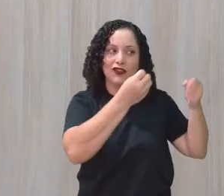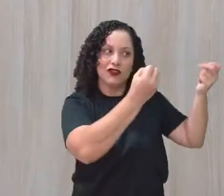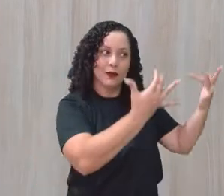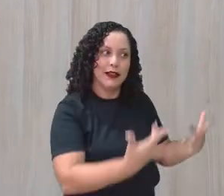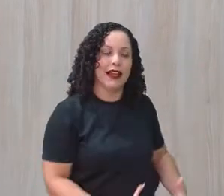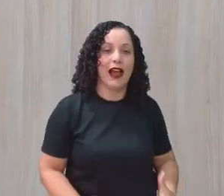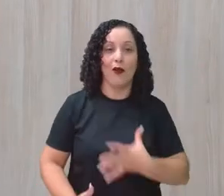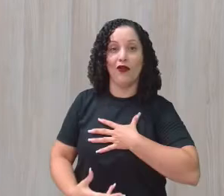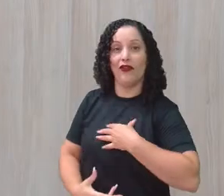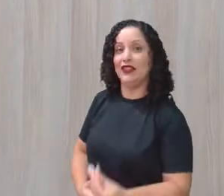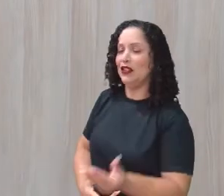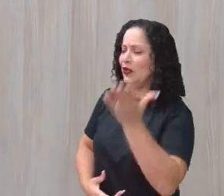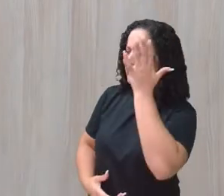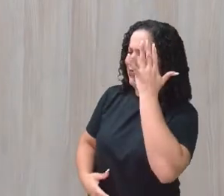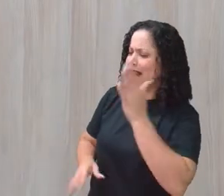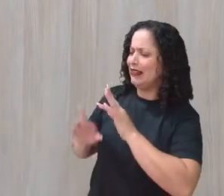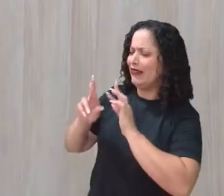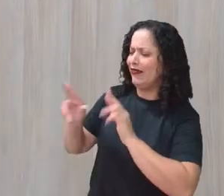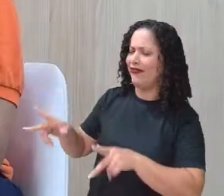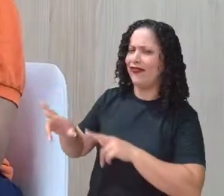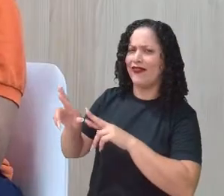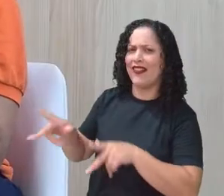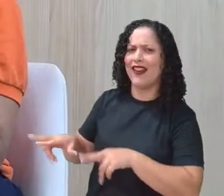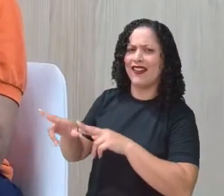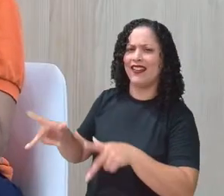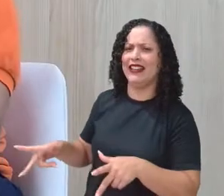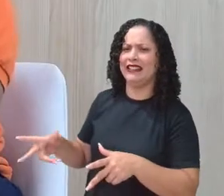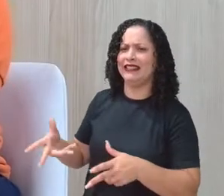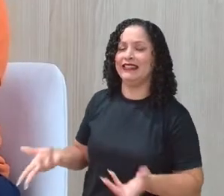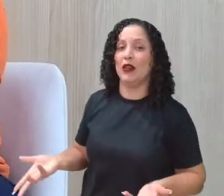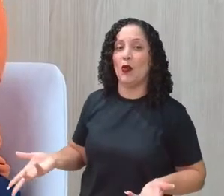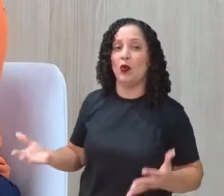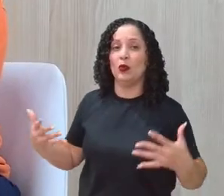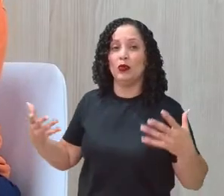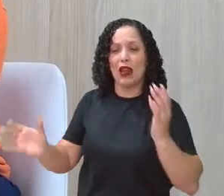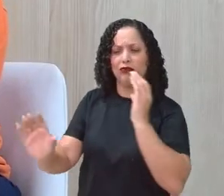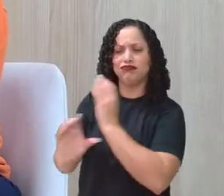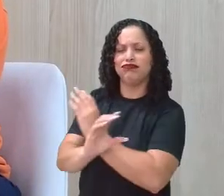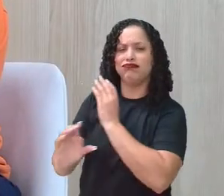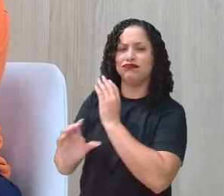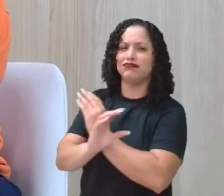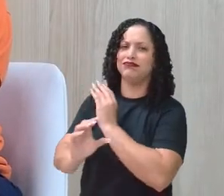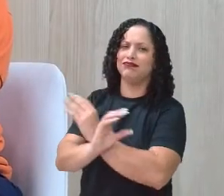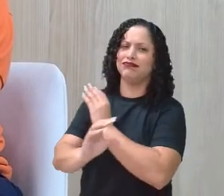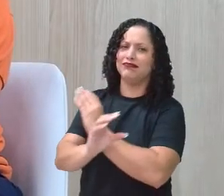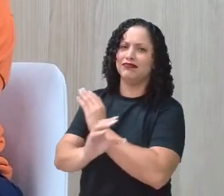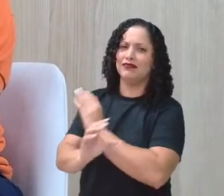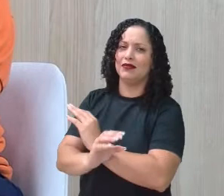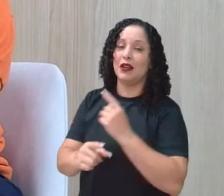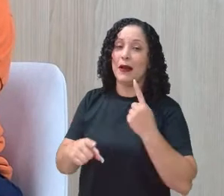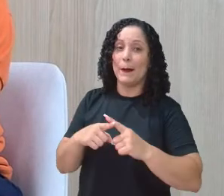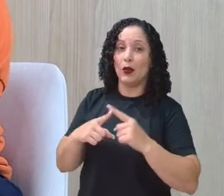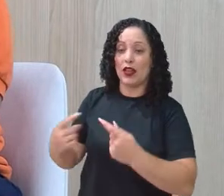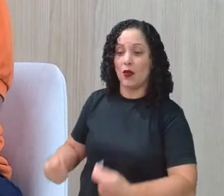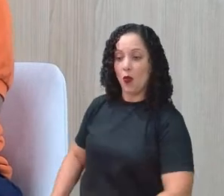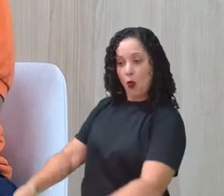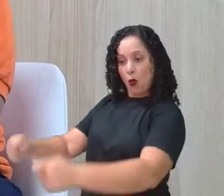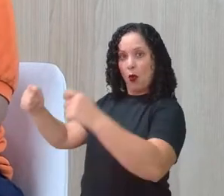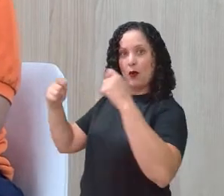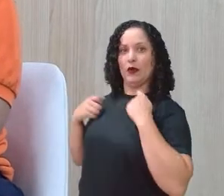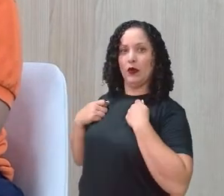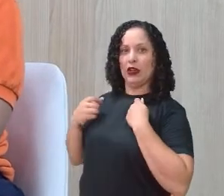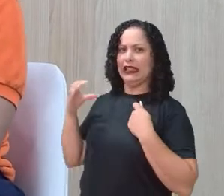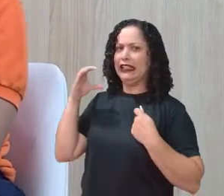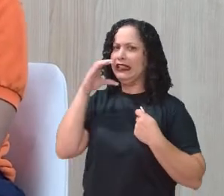está entendendo outra, né? E realmente, fisicamente, o cobertor ele não esquenta a gente. Vocês no futuro,